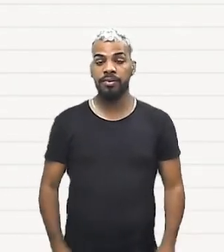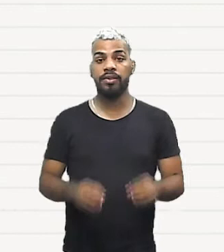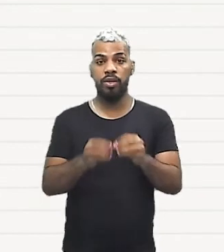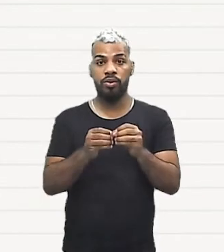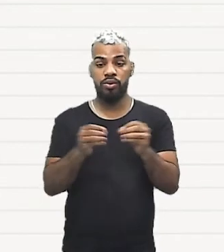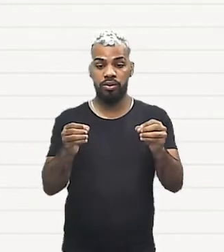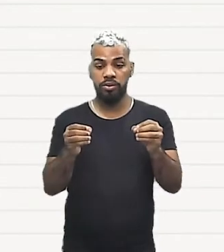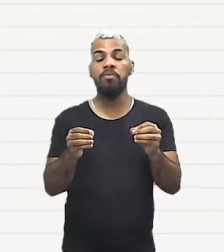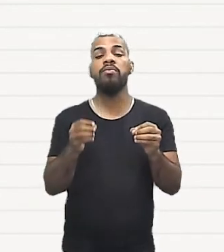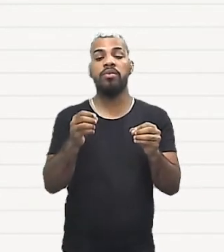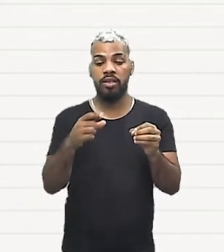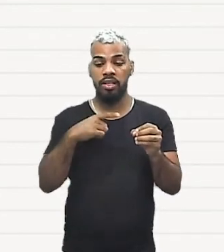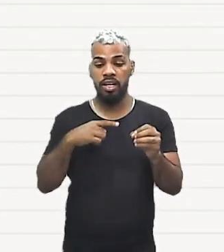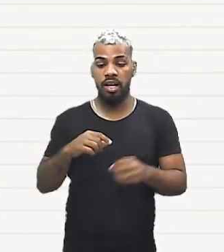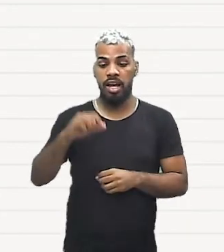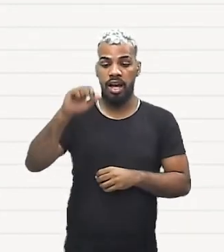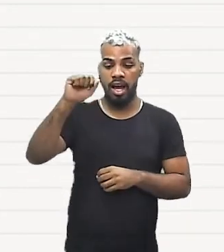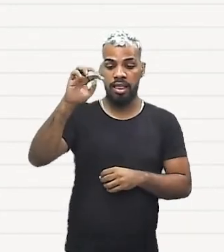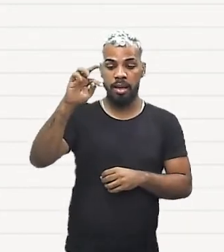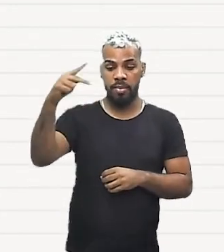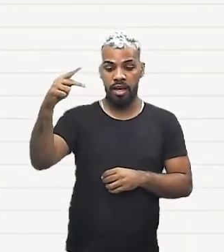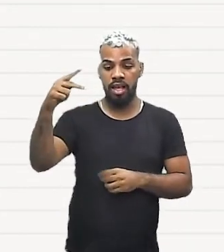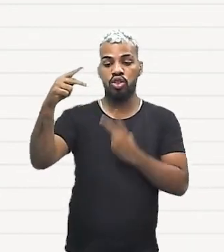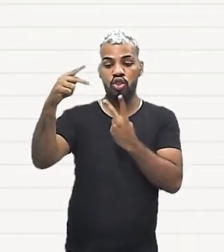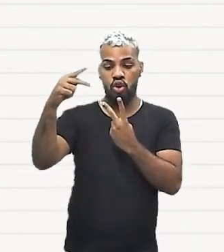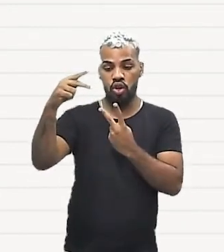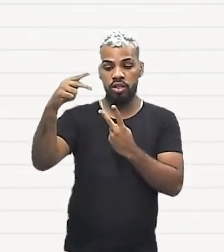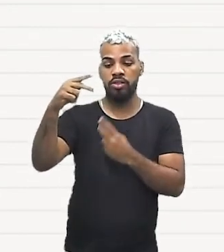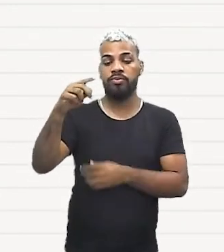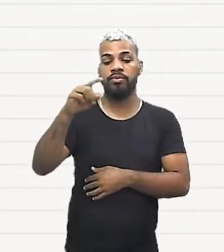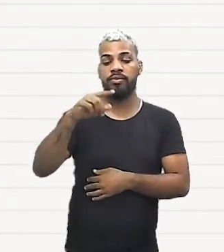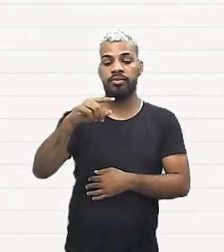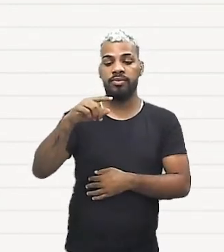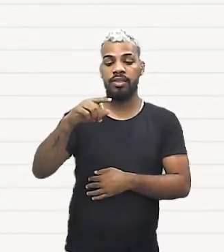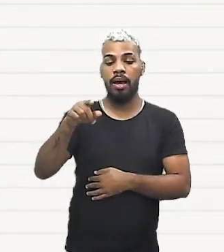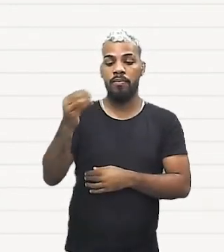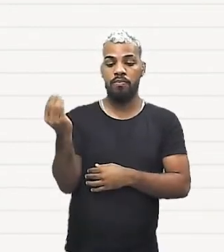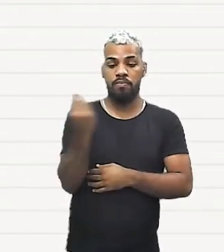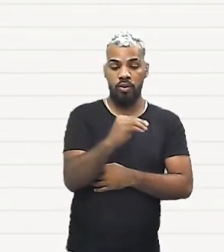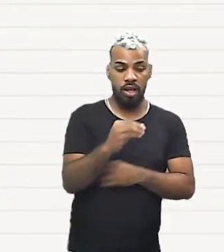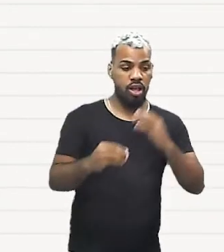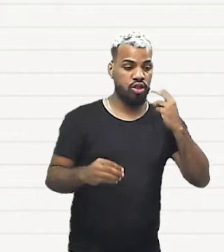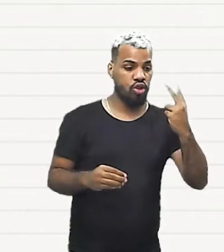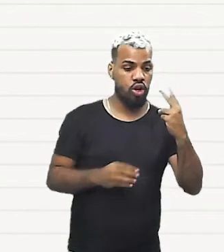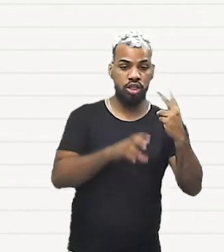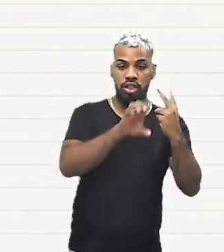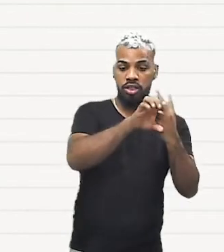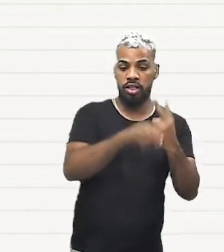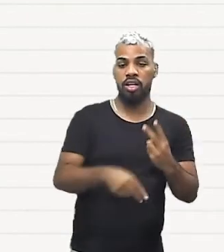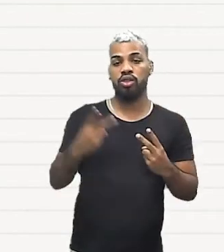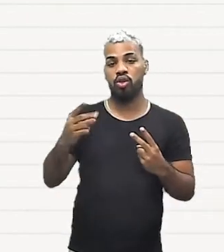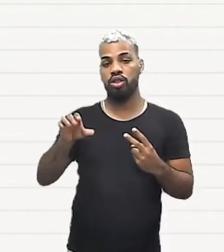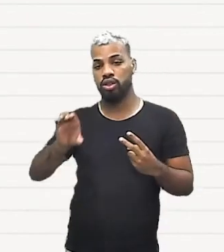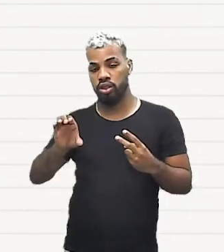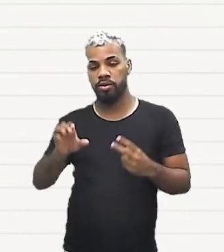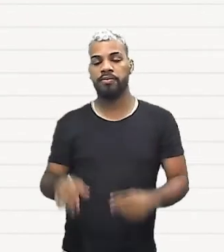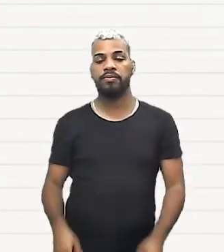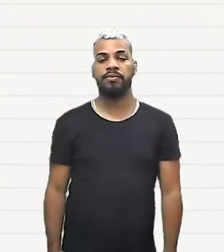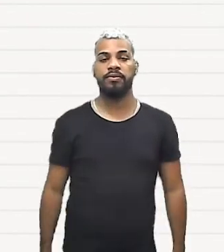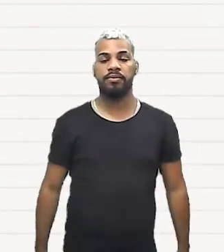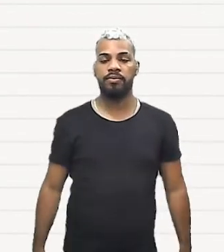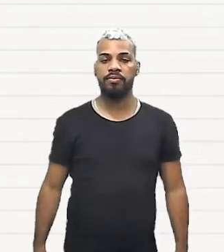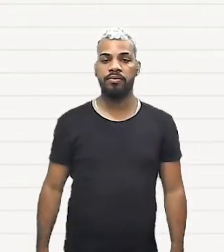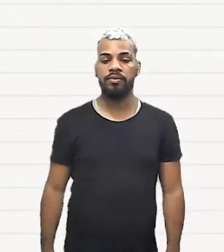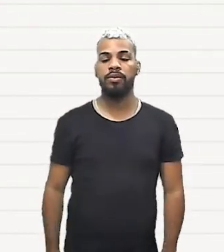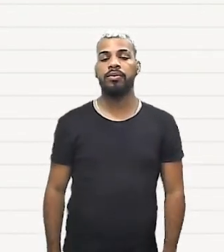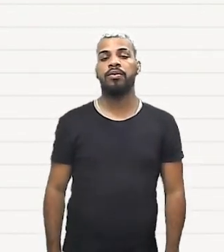dois eu vou ter dois carbonos aqui e eu vou ter dois carbonos aqui Então veja